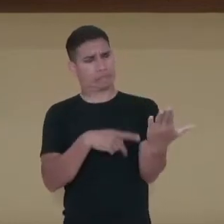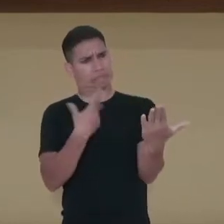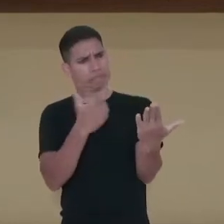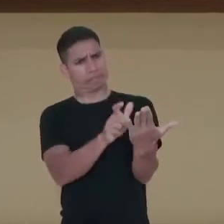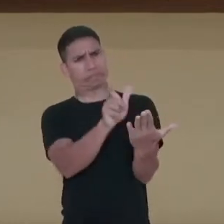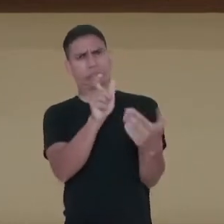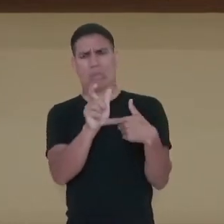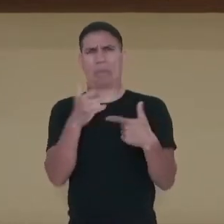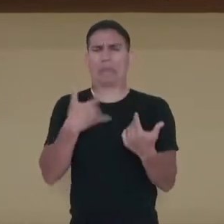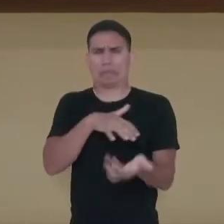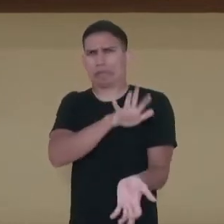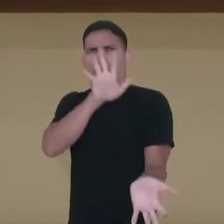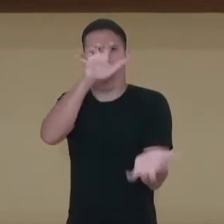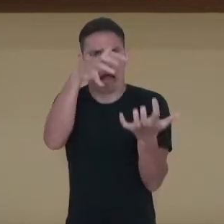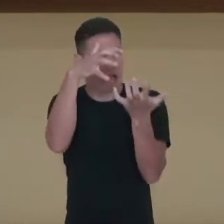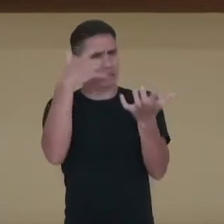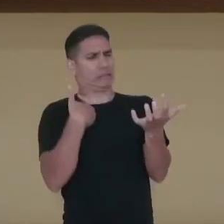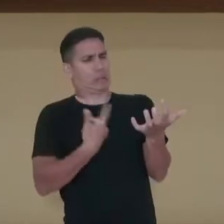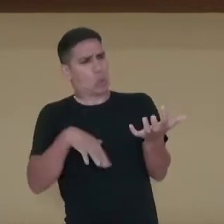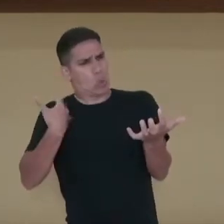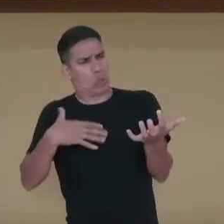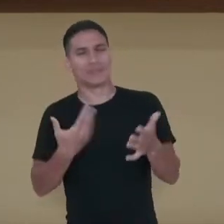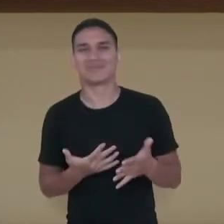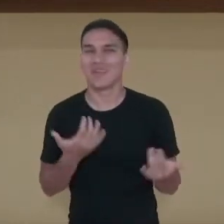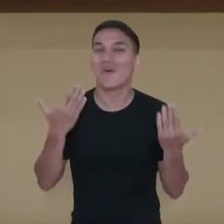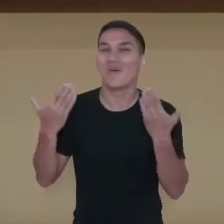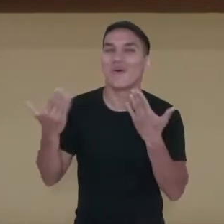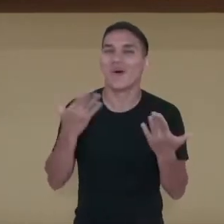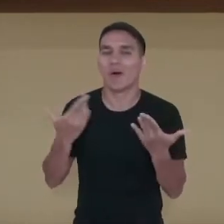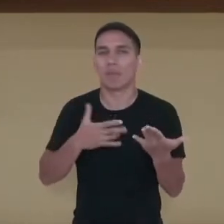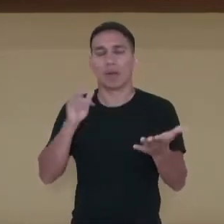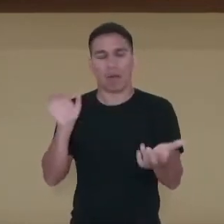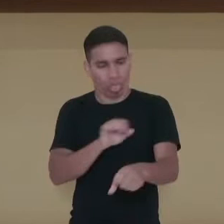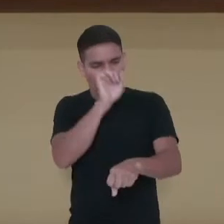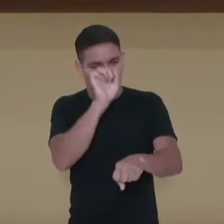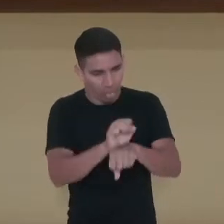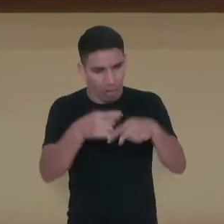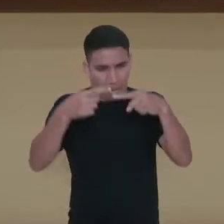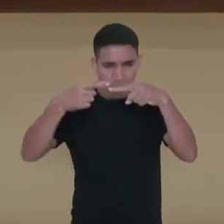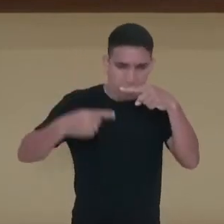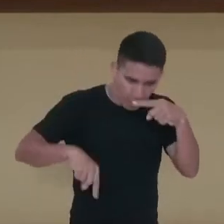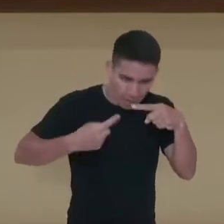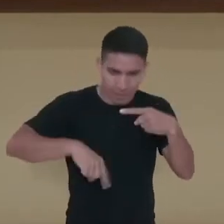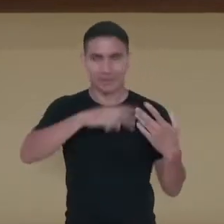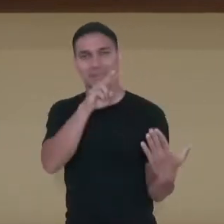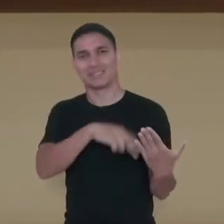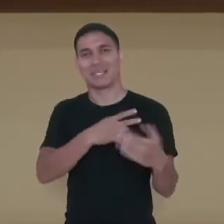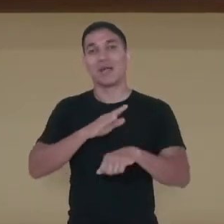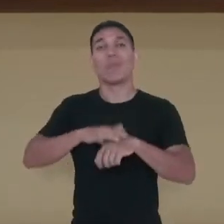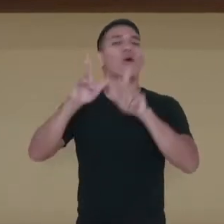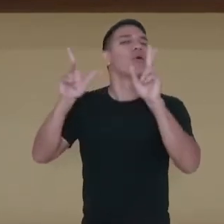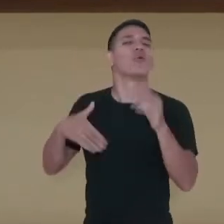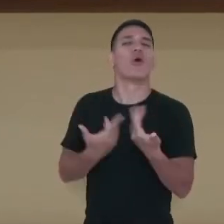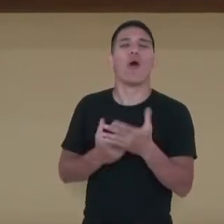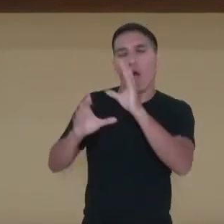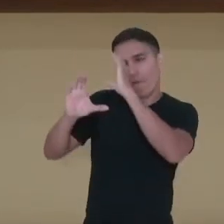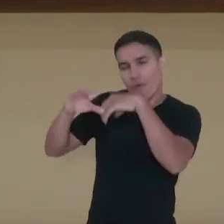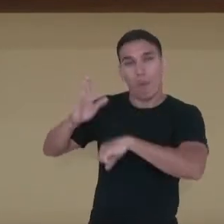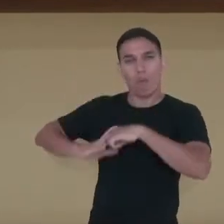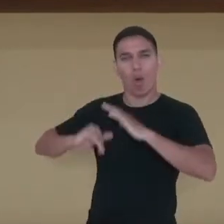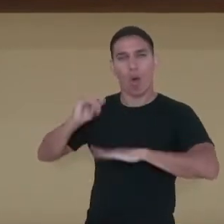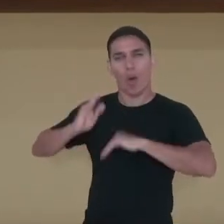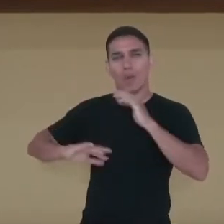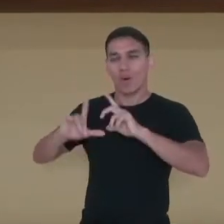misterioso e corcunda. Então, ele está comparando aquele tropeço na leitura como um momento do fotógrafo, da pessoa que está